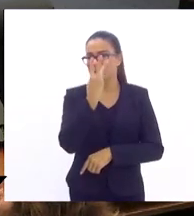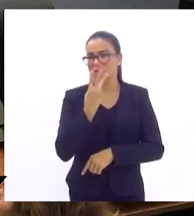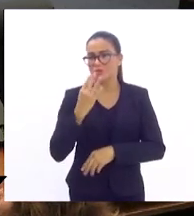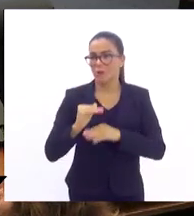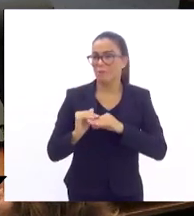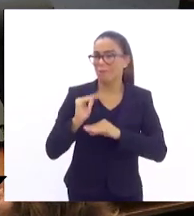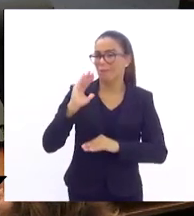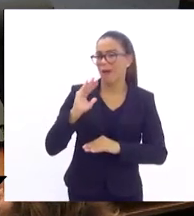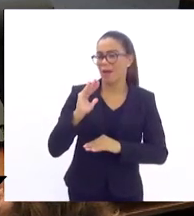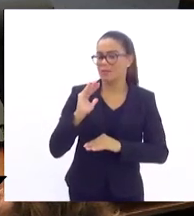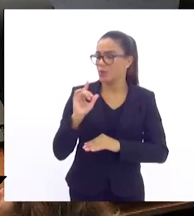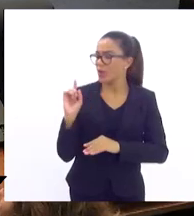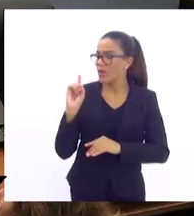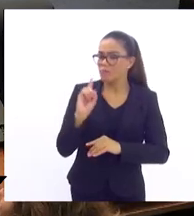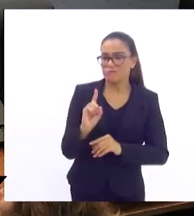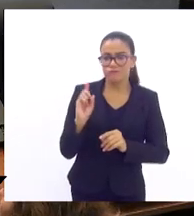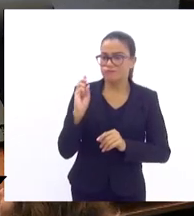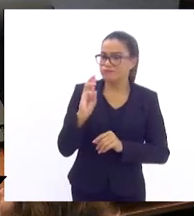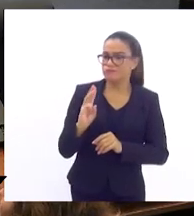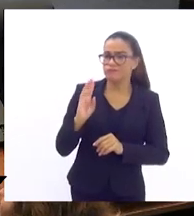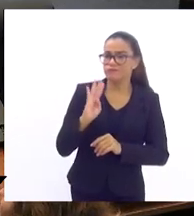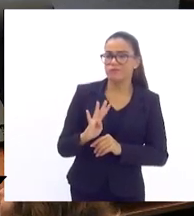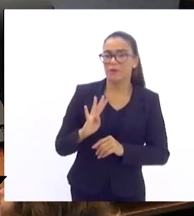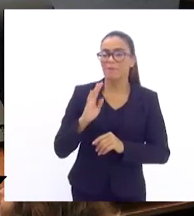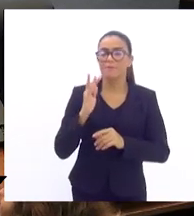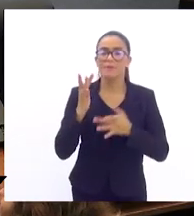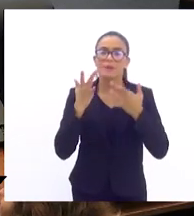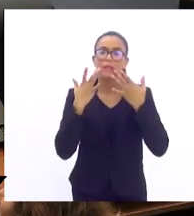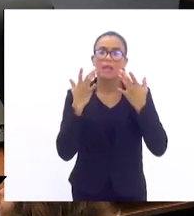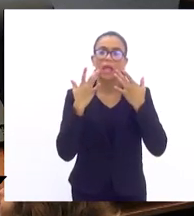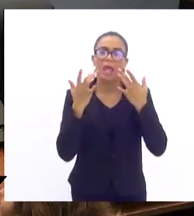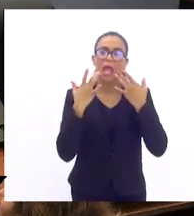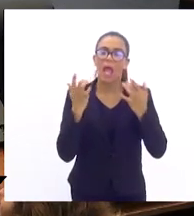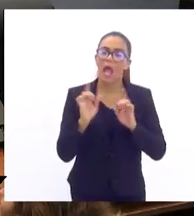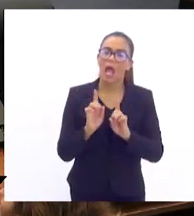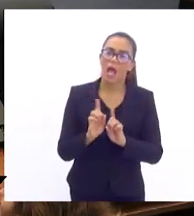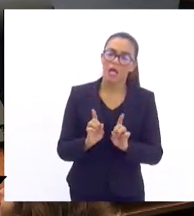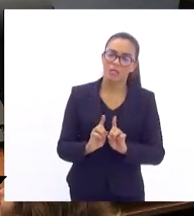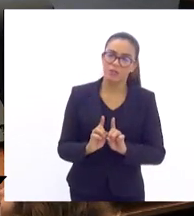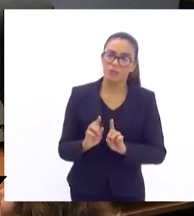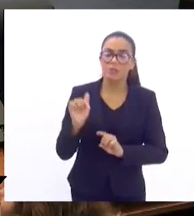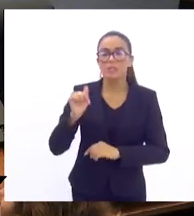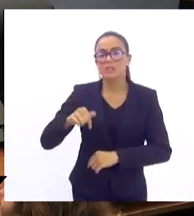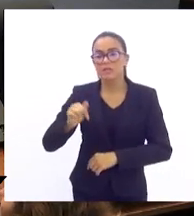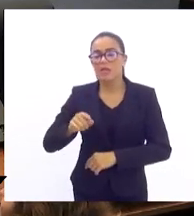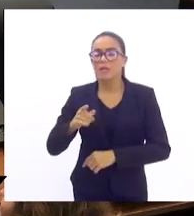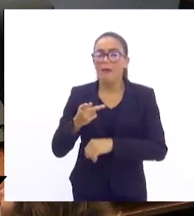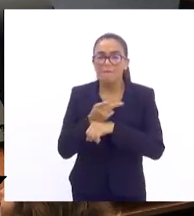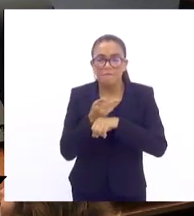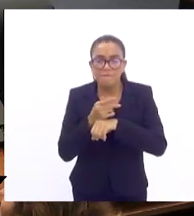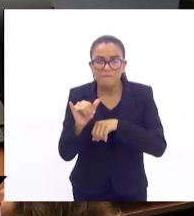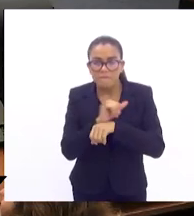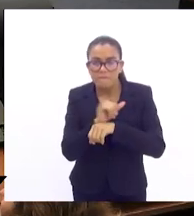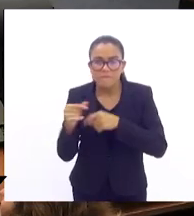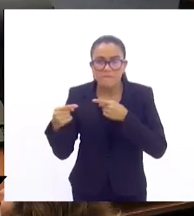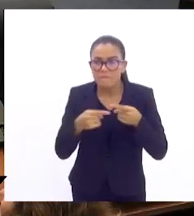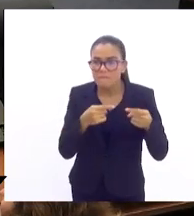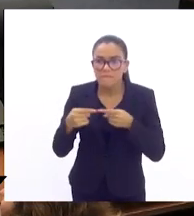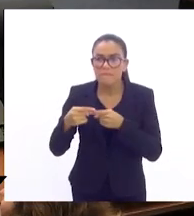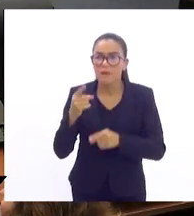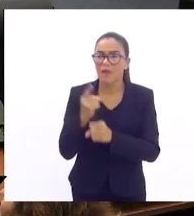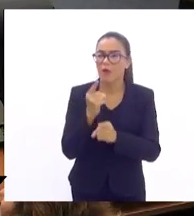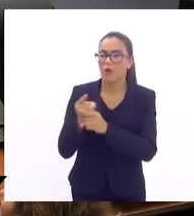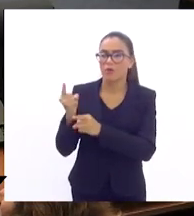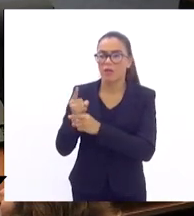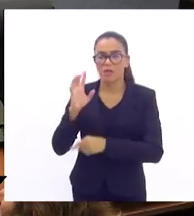para promover nenhum espetáculo de entretenimento. Nós estamos aqui para buscar soluções para os problemas da